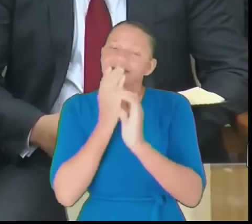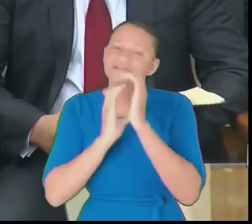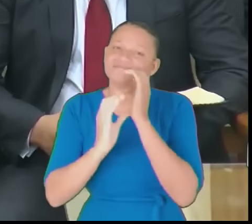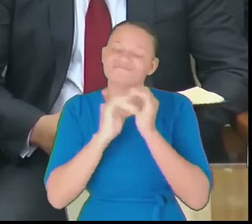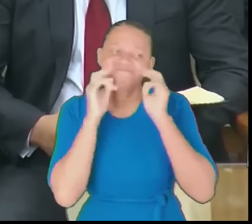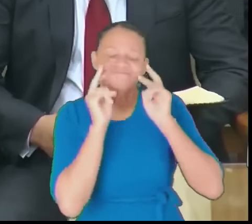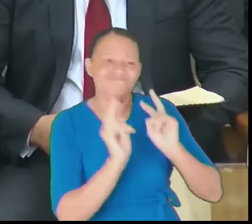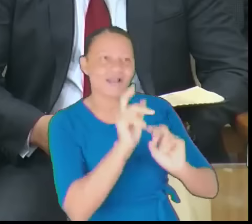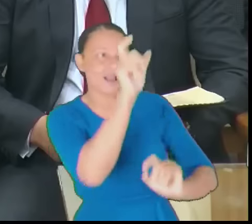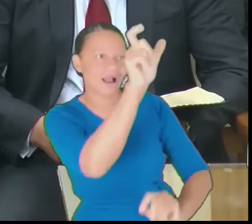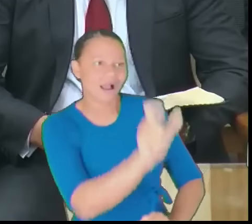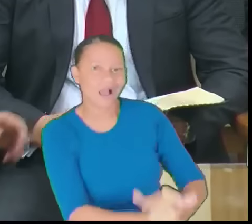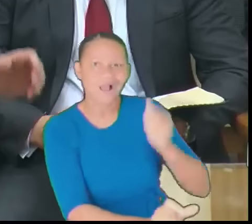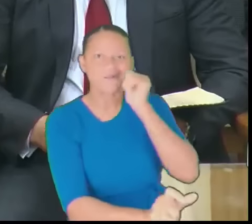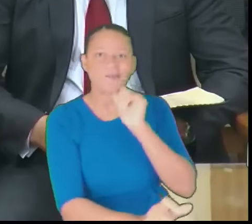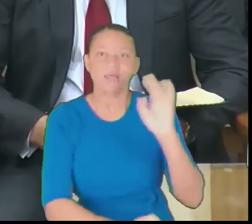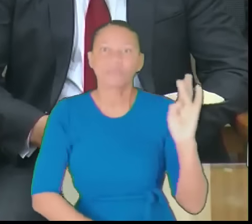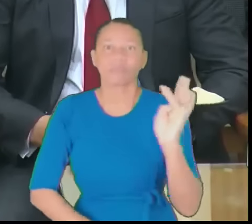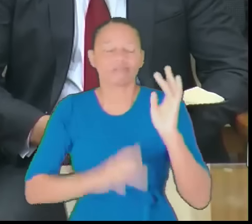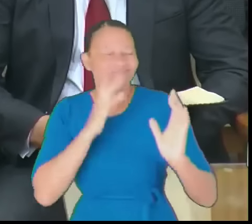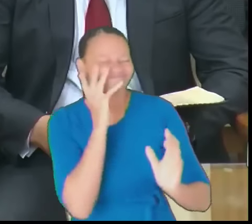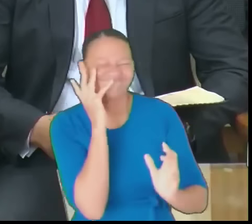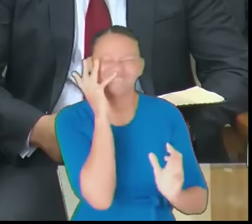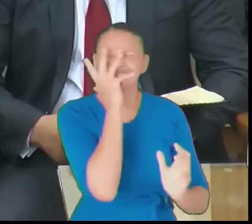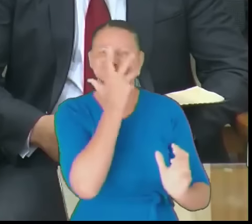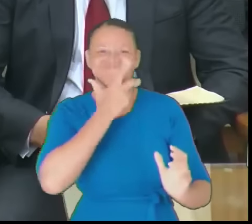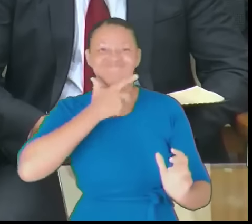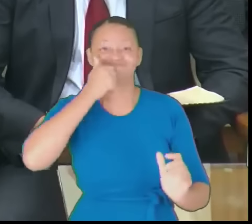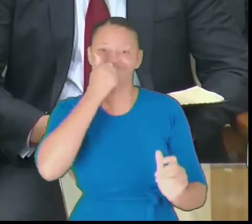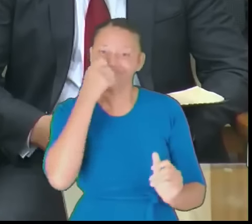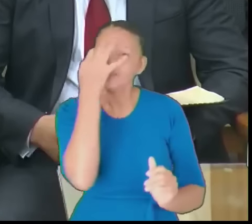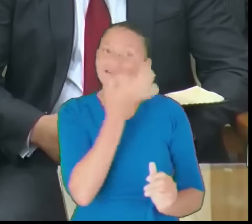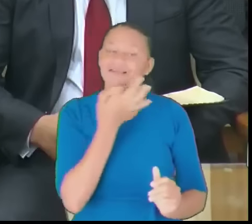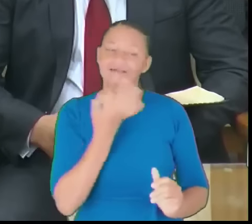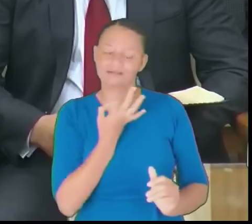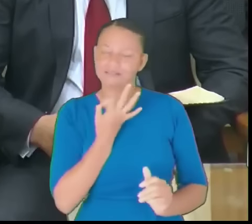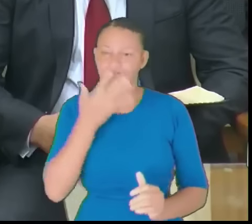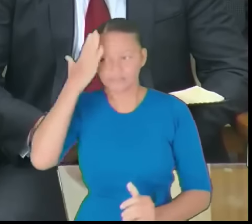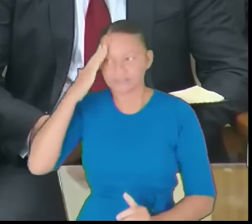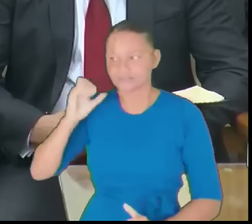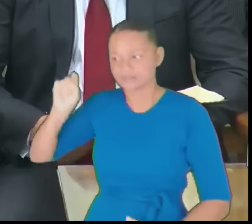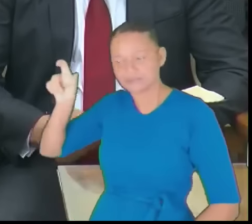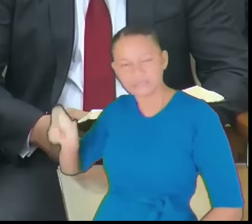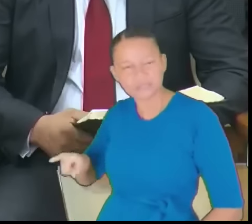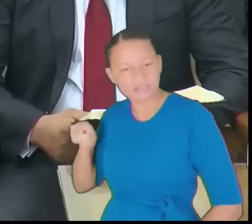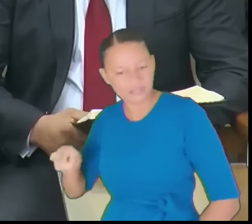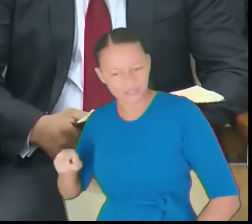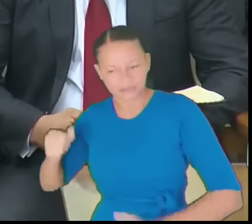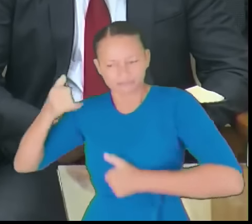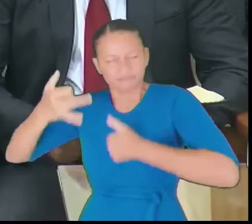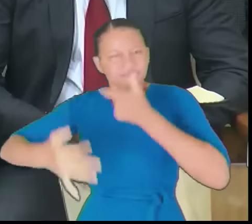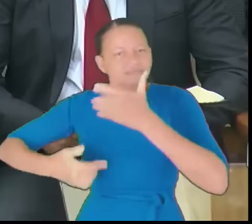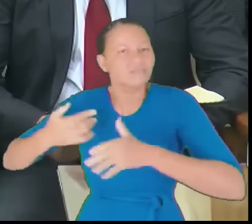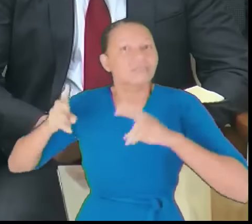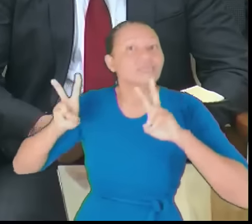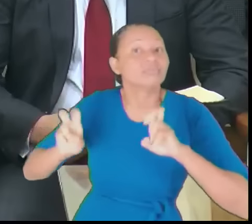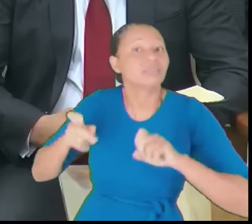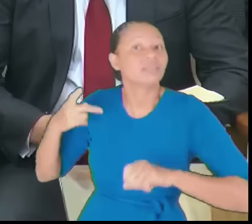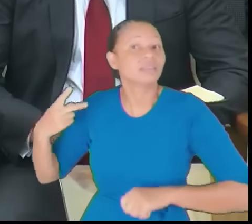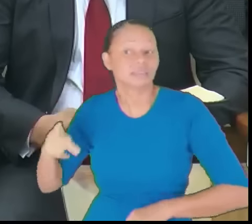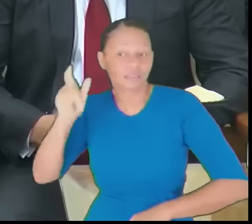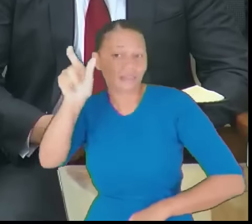linda. E aqui Salomão, evidentemente, ele estava falando da sua amada. Só que